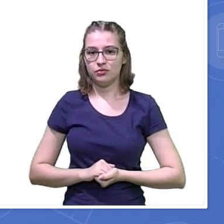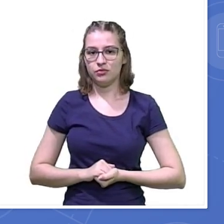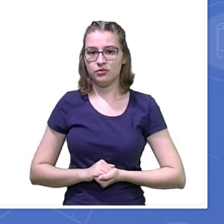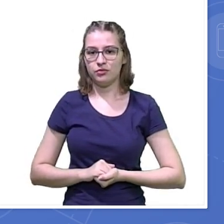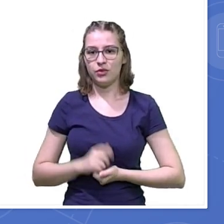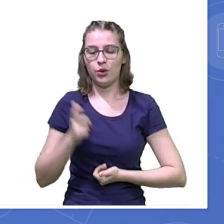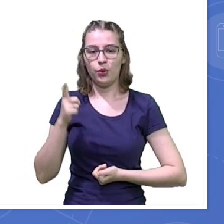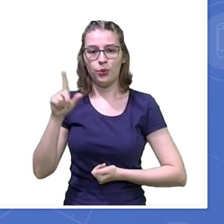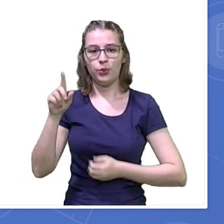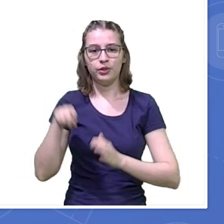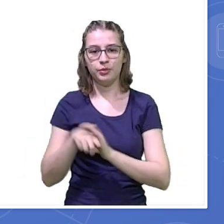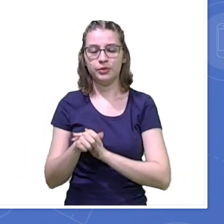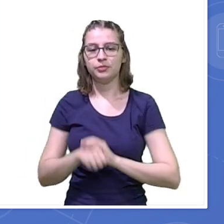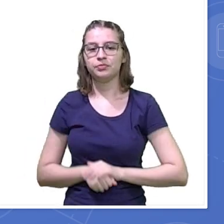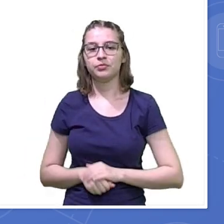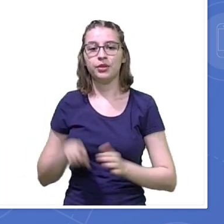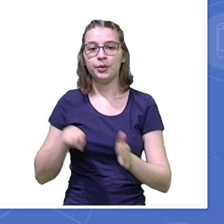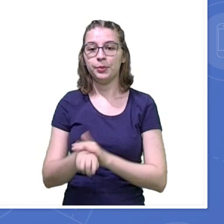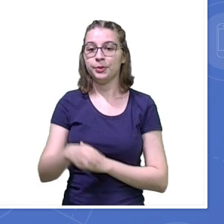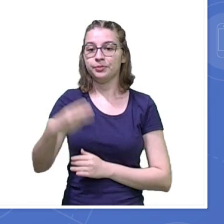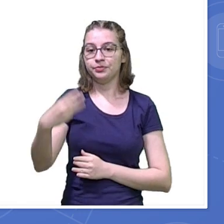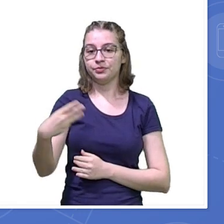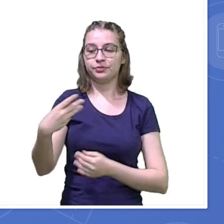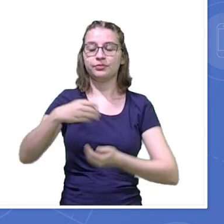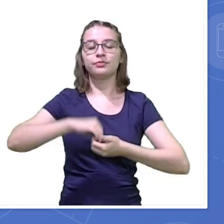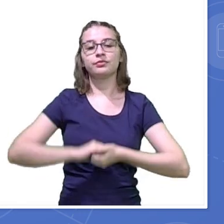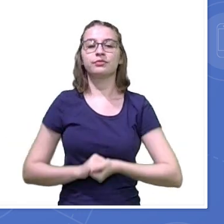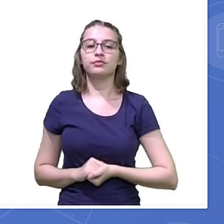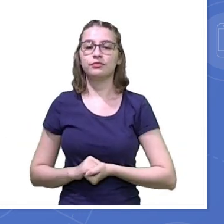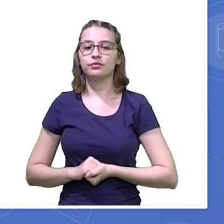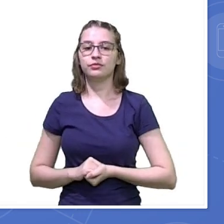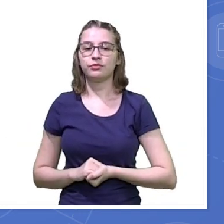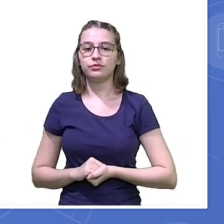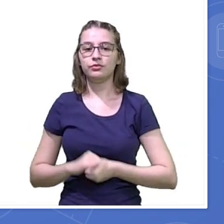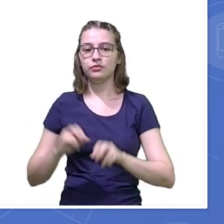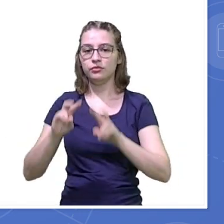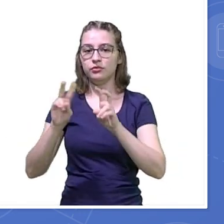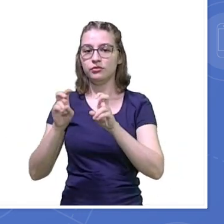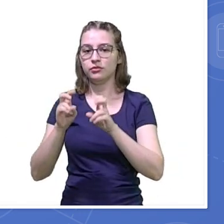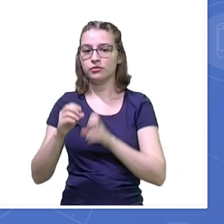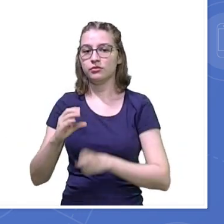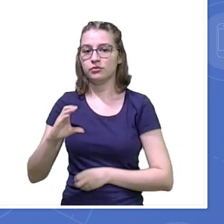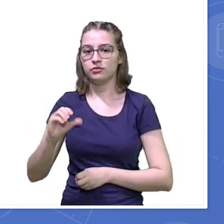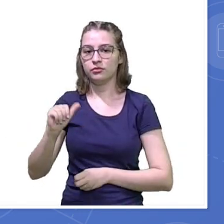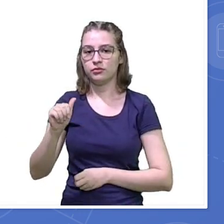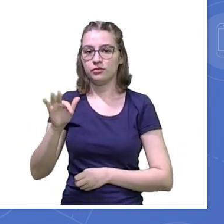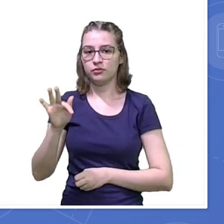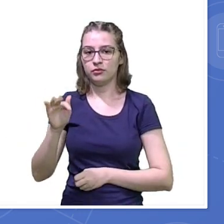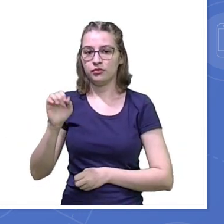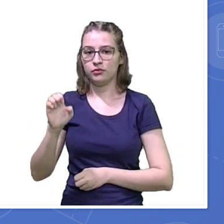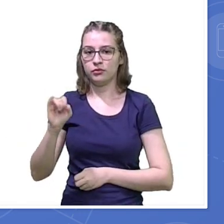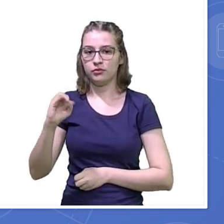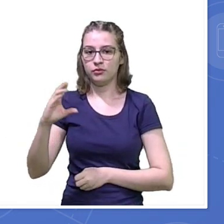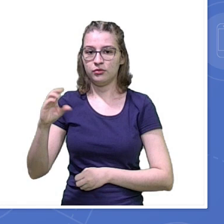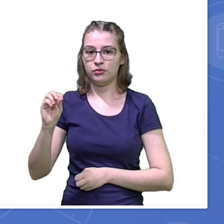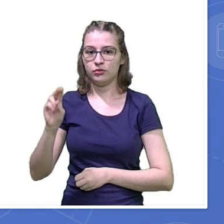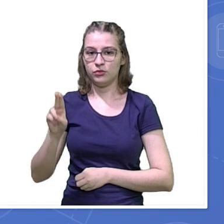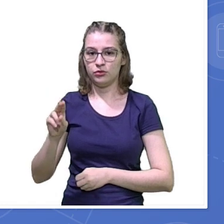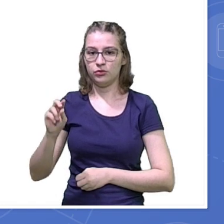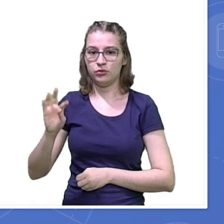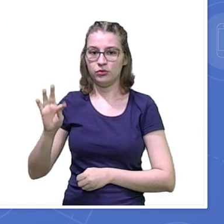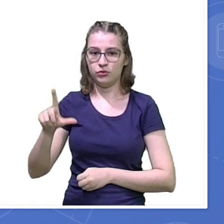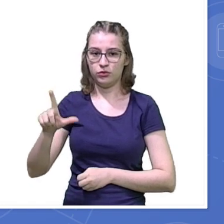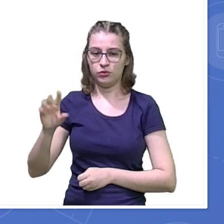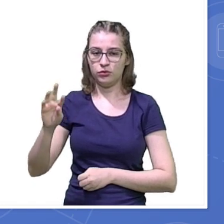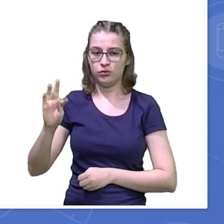continuar. Questão de número 3 agora, hein? Sobre a cafeicultura no Brasil no século XIX, analise as